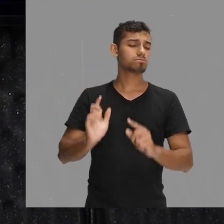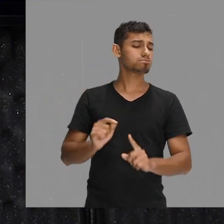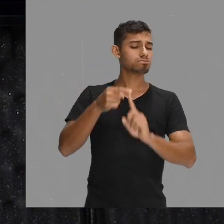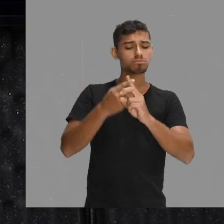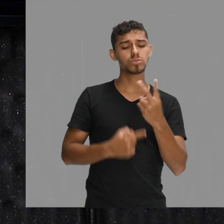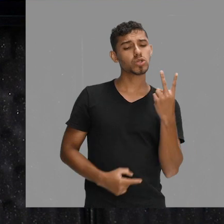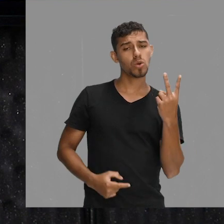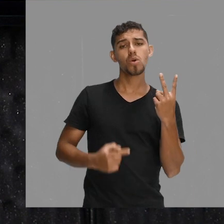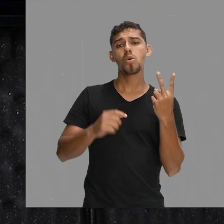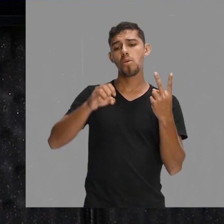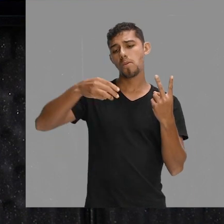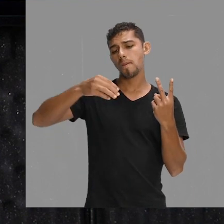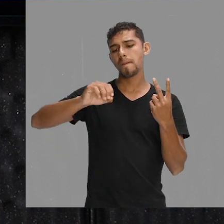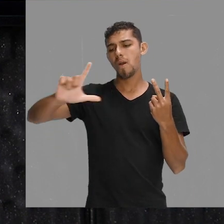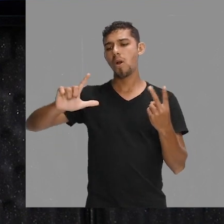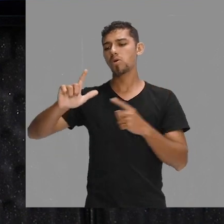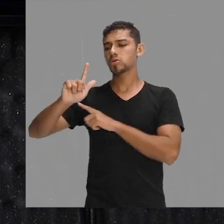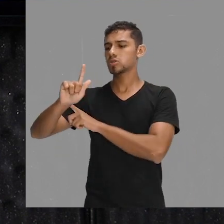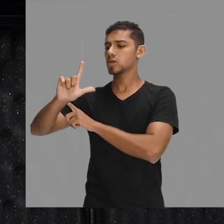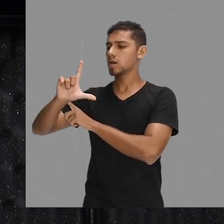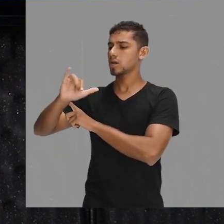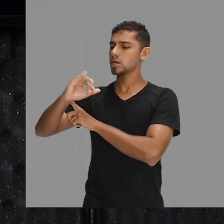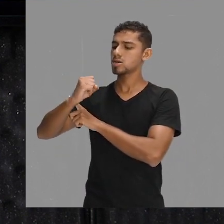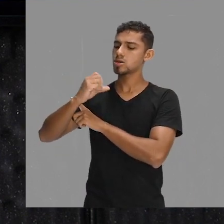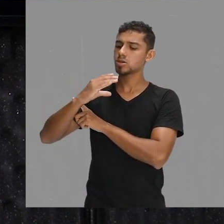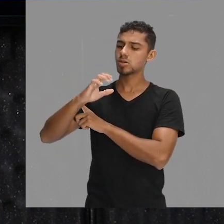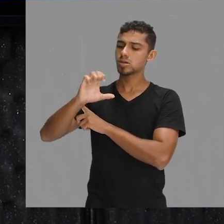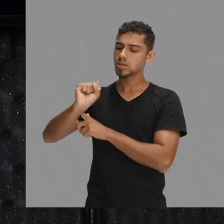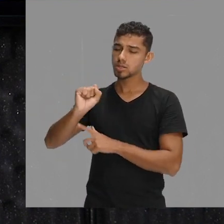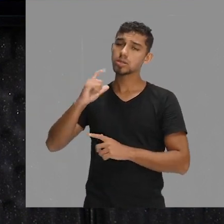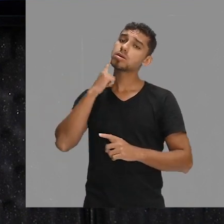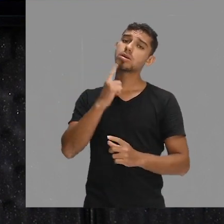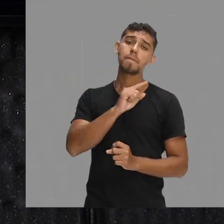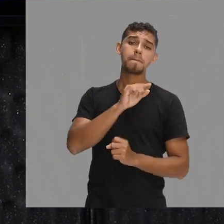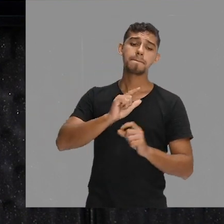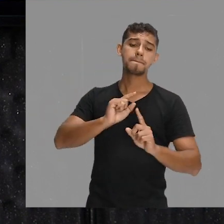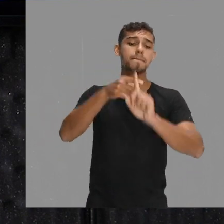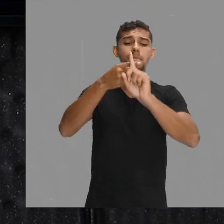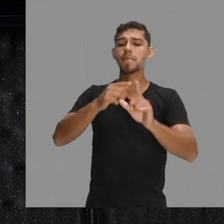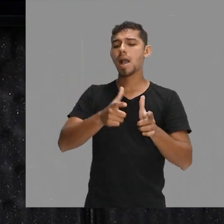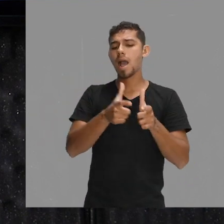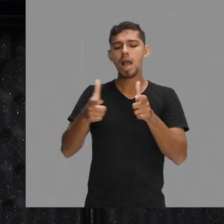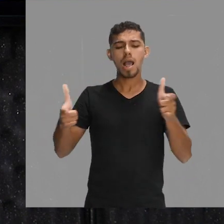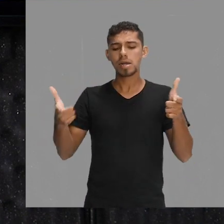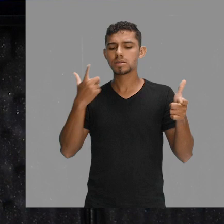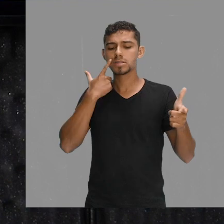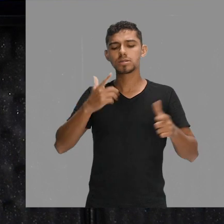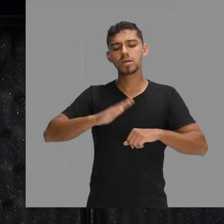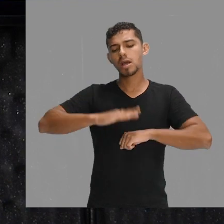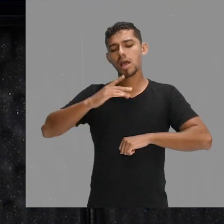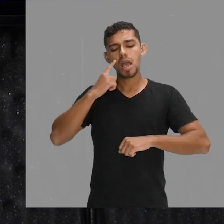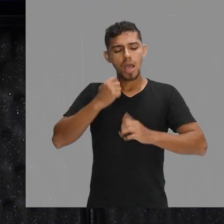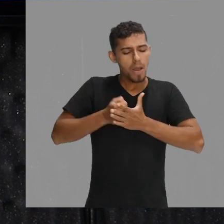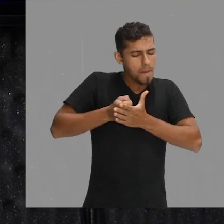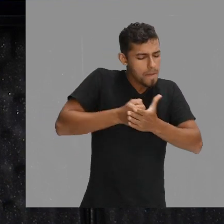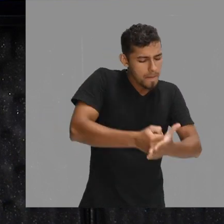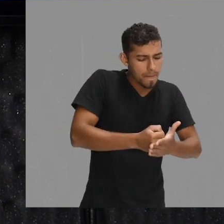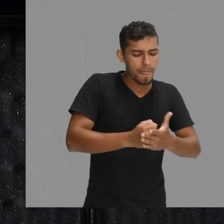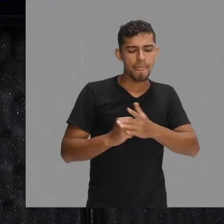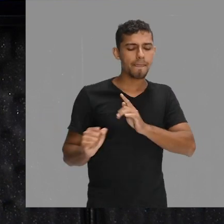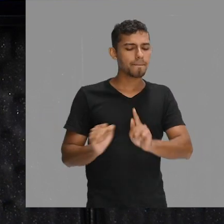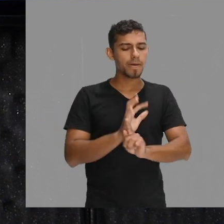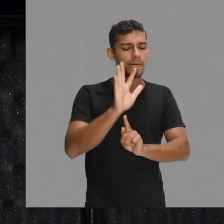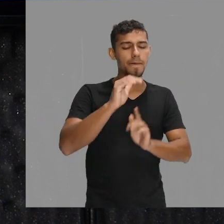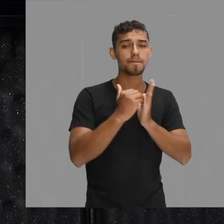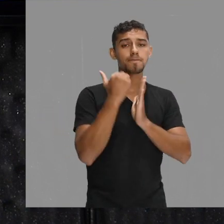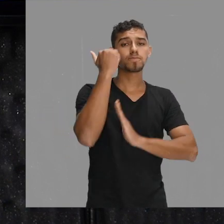mols de glicose. Então, eu vou ter mais partículas. Olha a pressão máxima de vapor, né, que nós